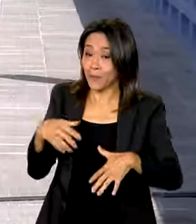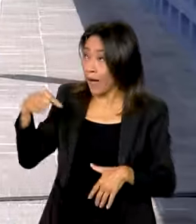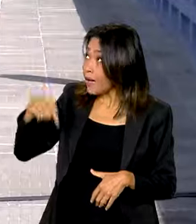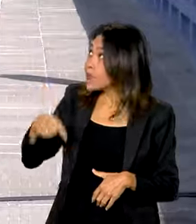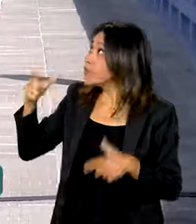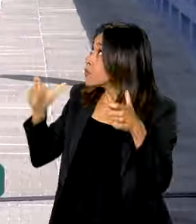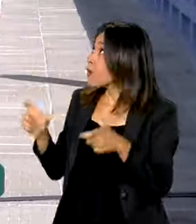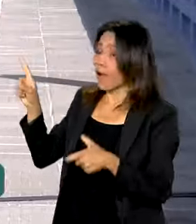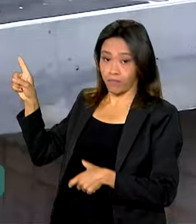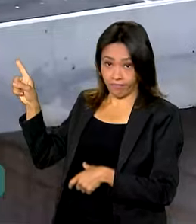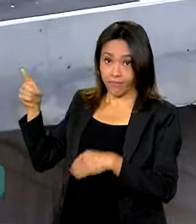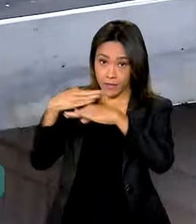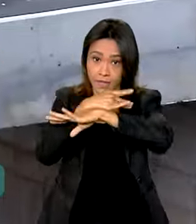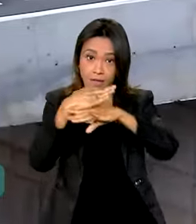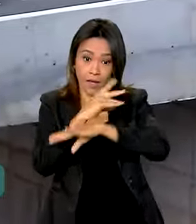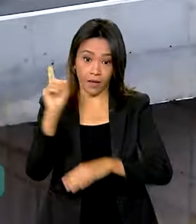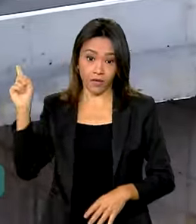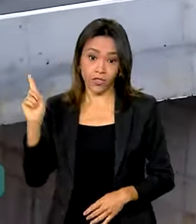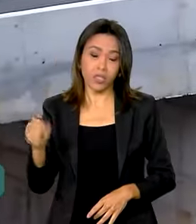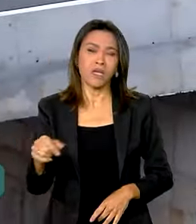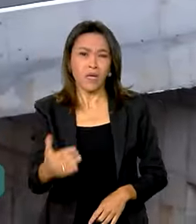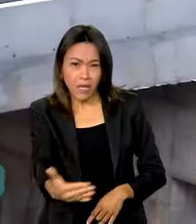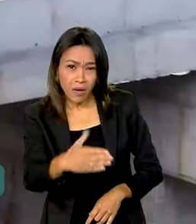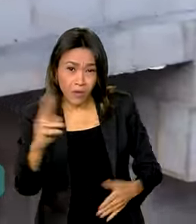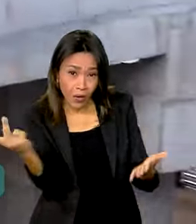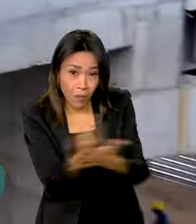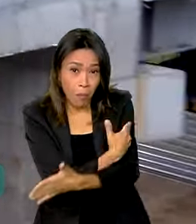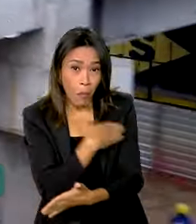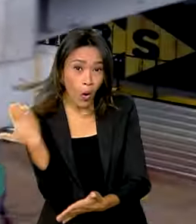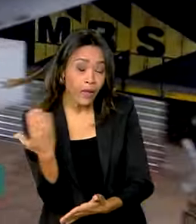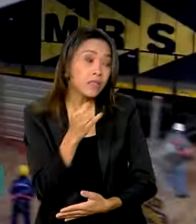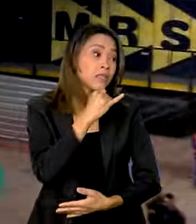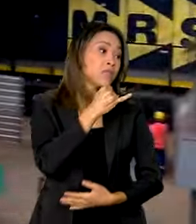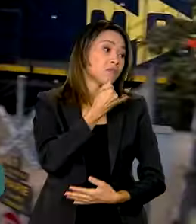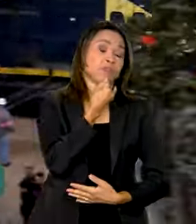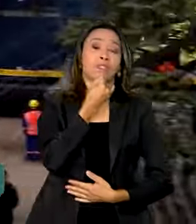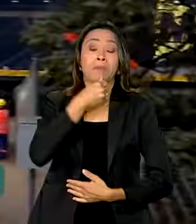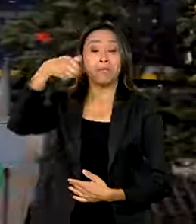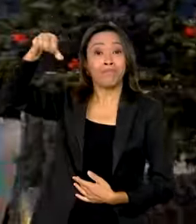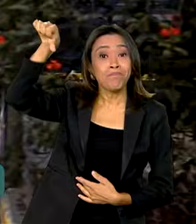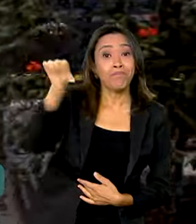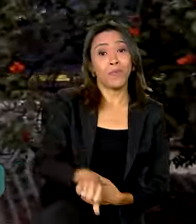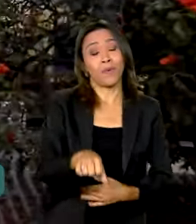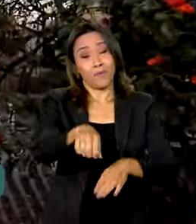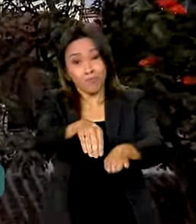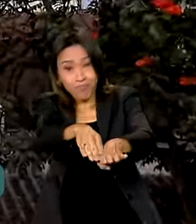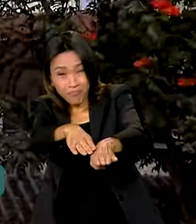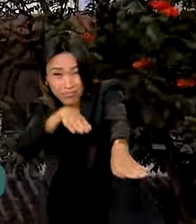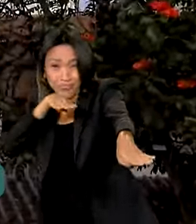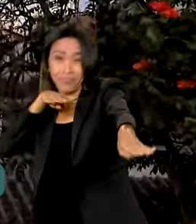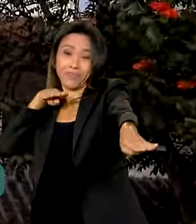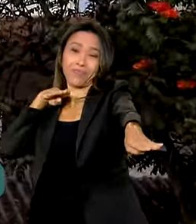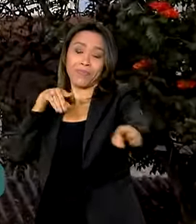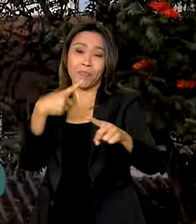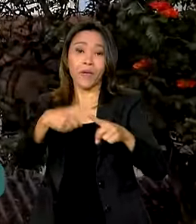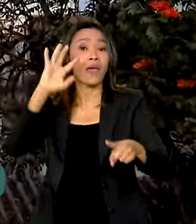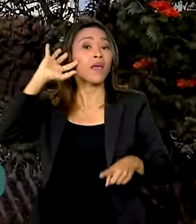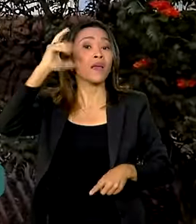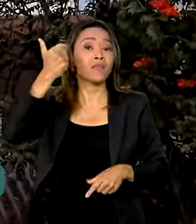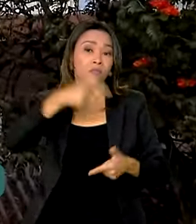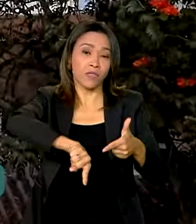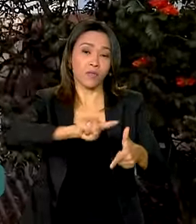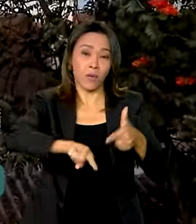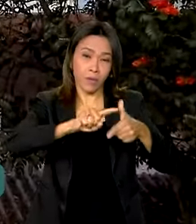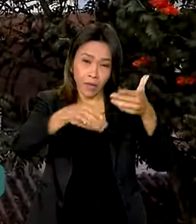aqui da cidade. Quando morriam pessoas na linha férrea, infelizmente, o trânsito ficava ainda mais parado, porque até resolver a